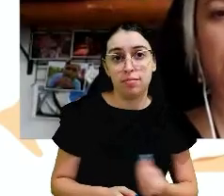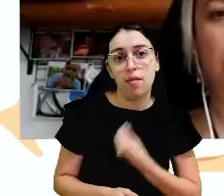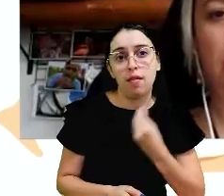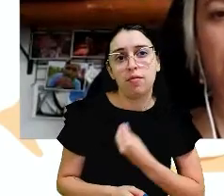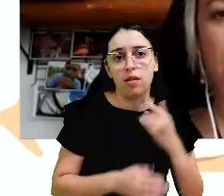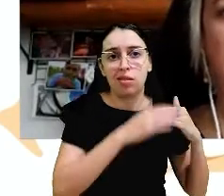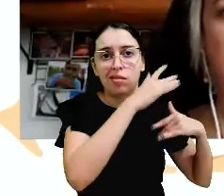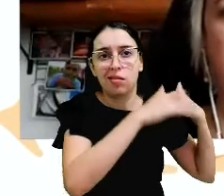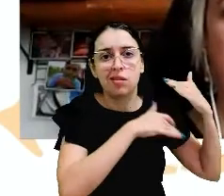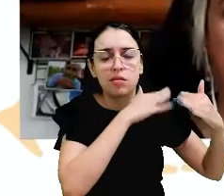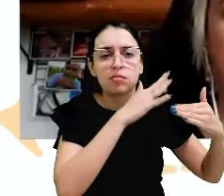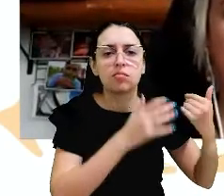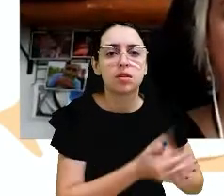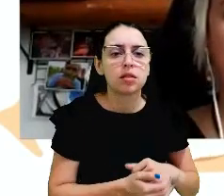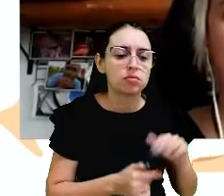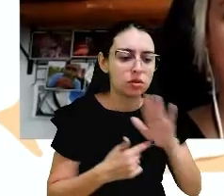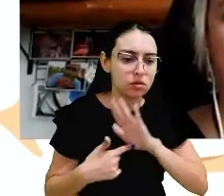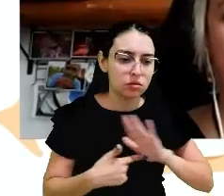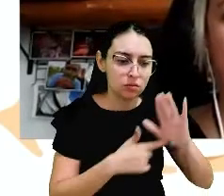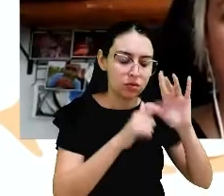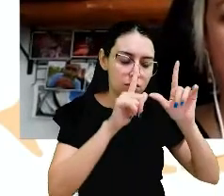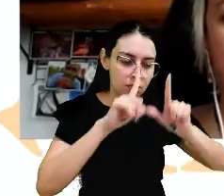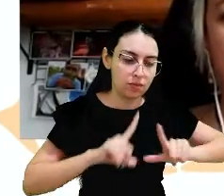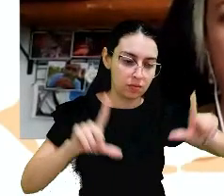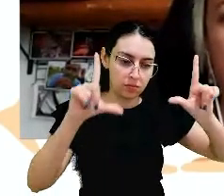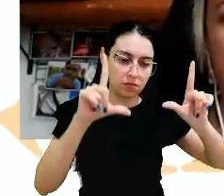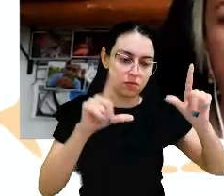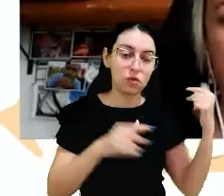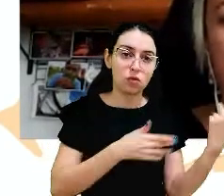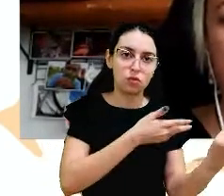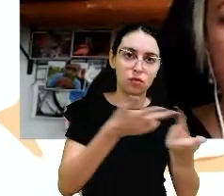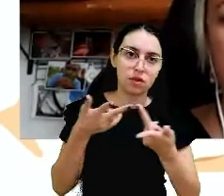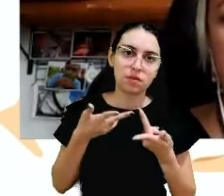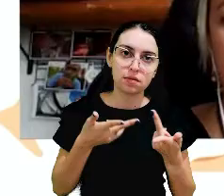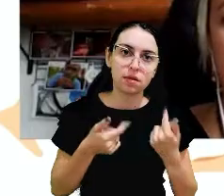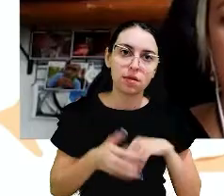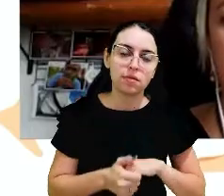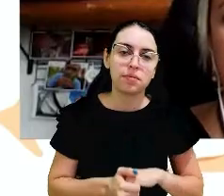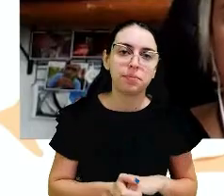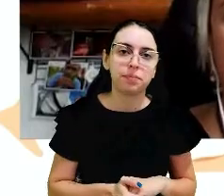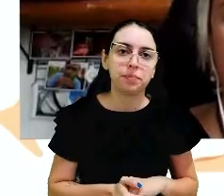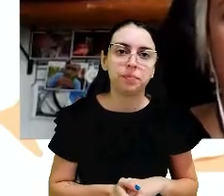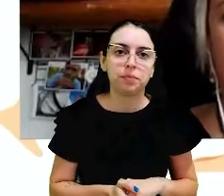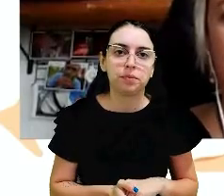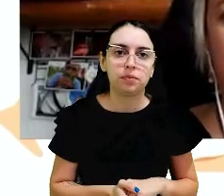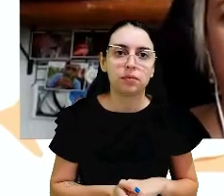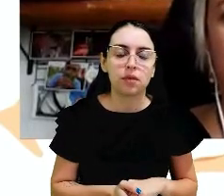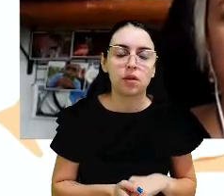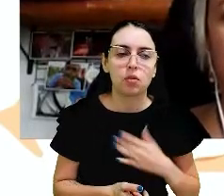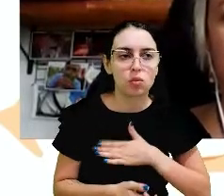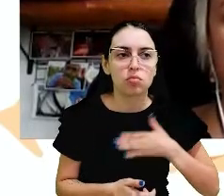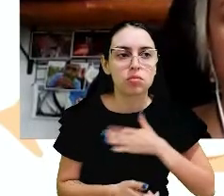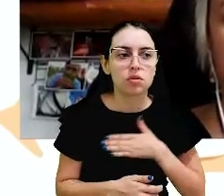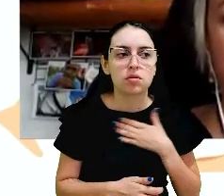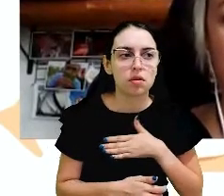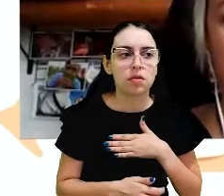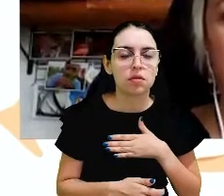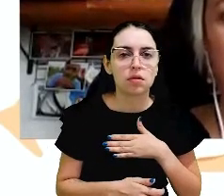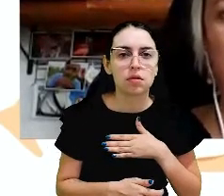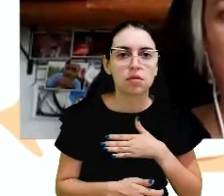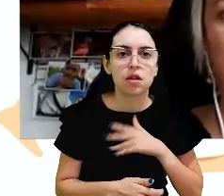Eu tenho aqui algumas imagens que eu vou compartilhar com vocês, que eu gostaria que